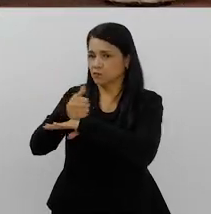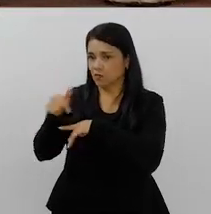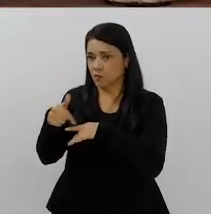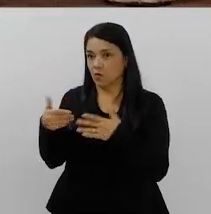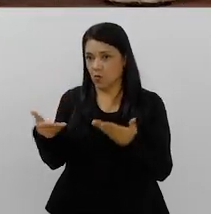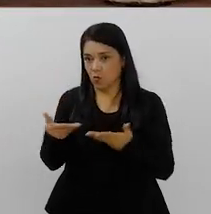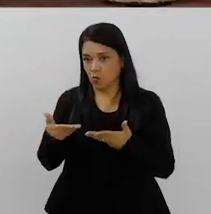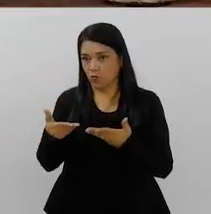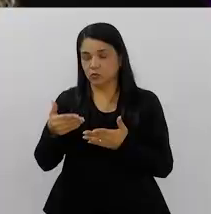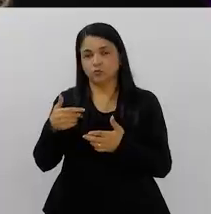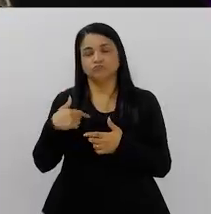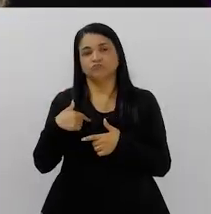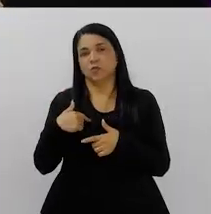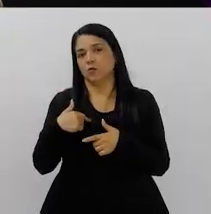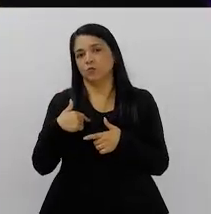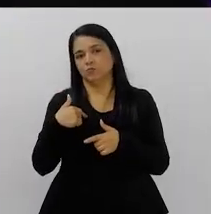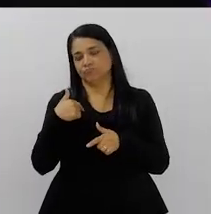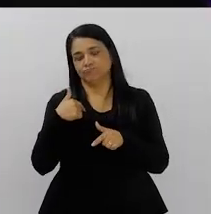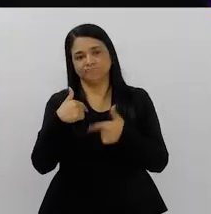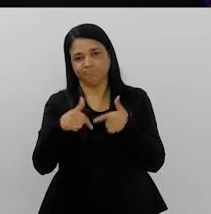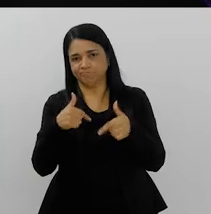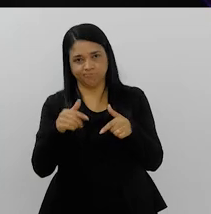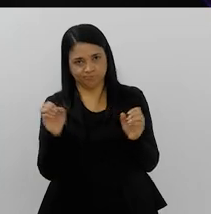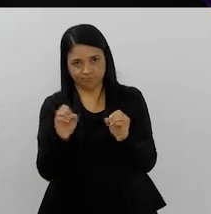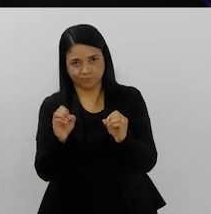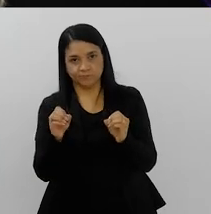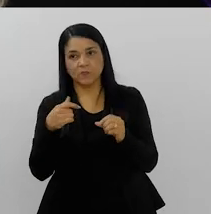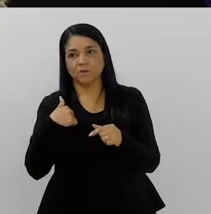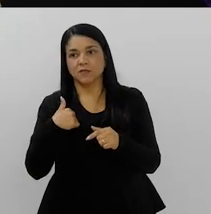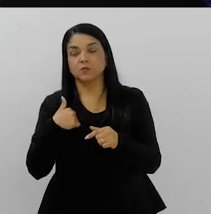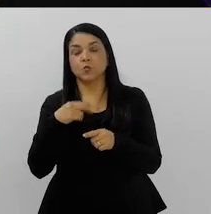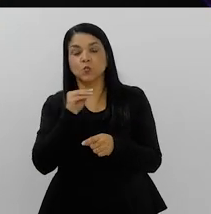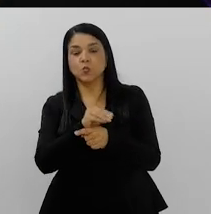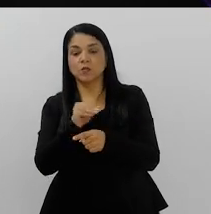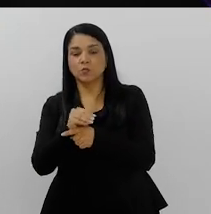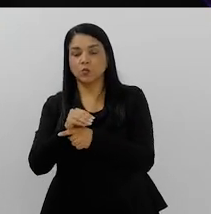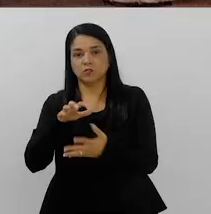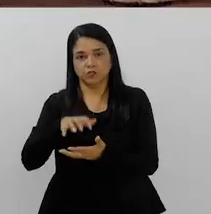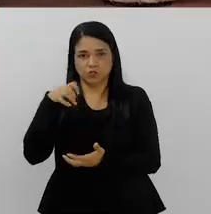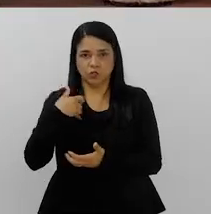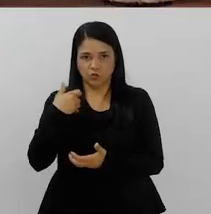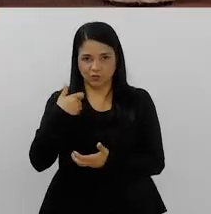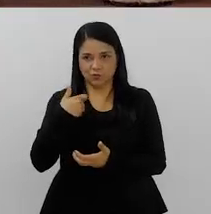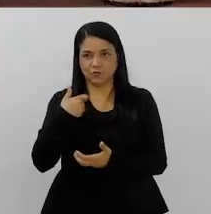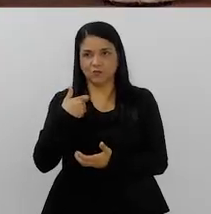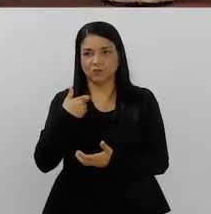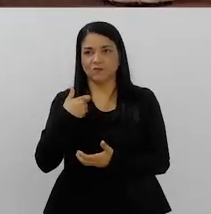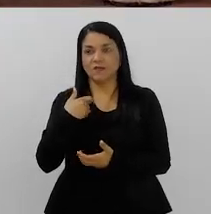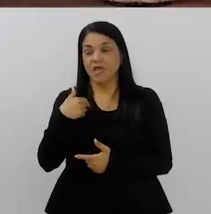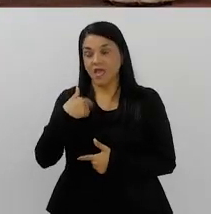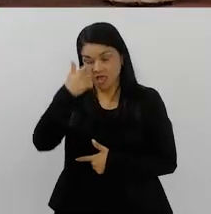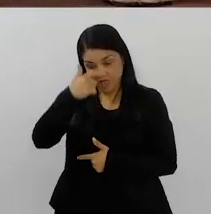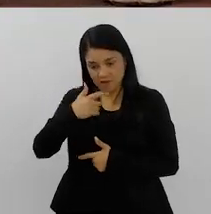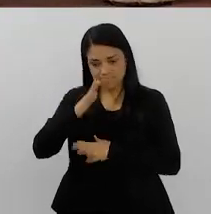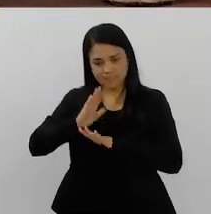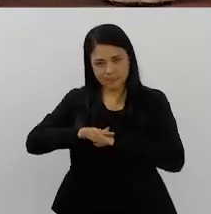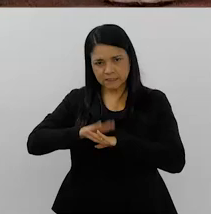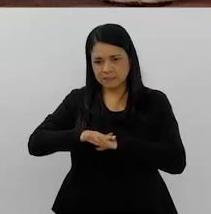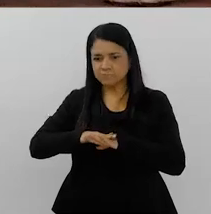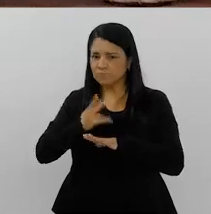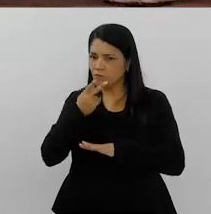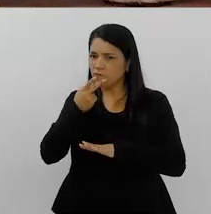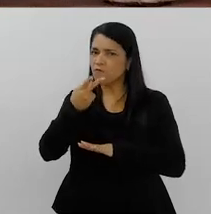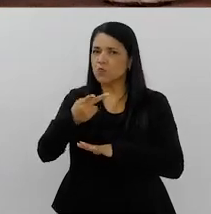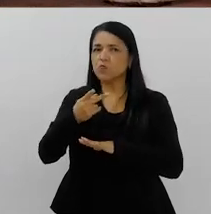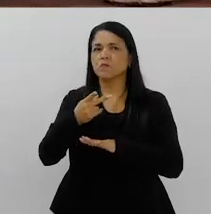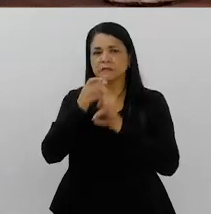profissão Catarina hoje atualmente eu não tô trabalhando mas eu Sou cuidadora deid olha s mas olha ela Eu sa eu sei que ia dar certo